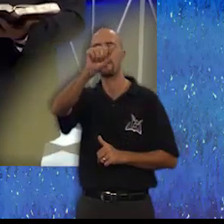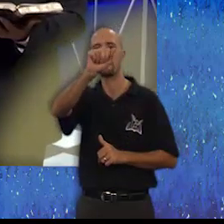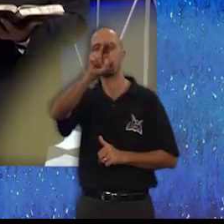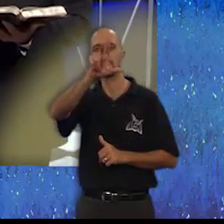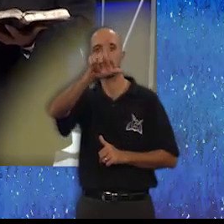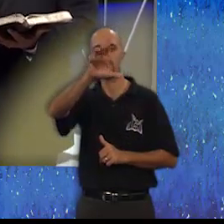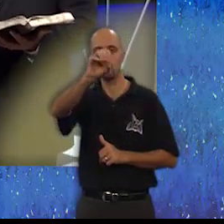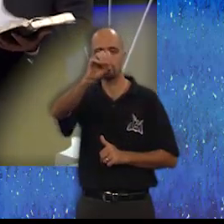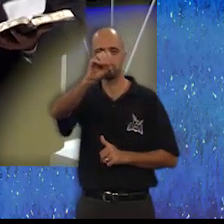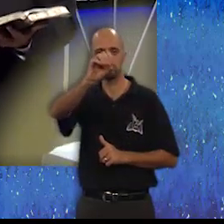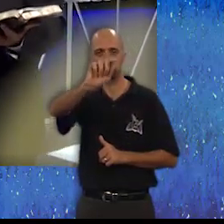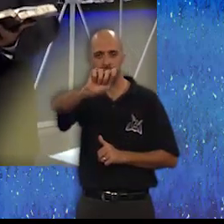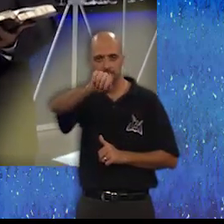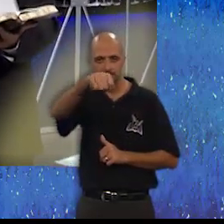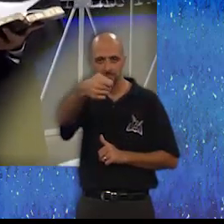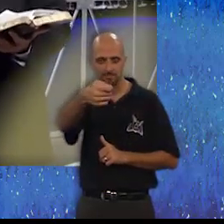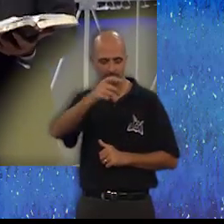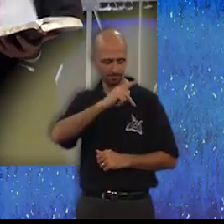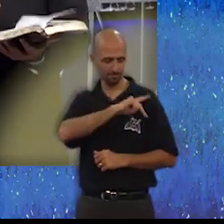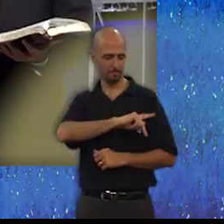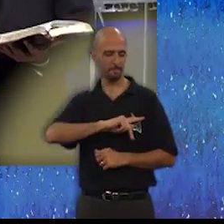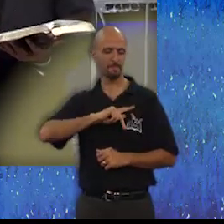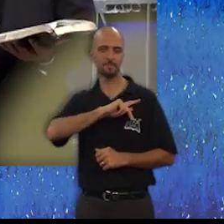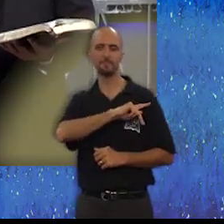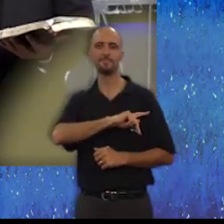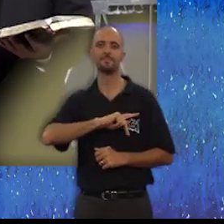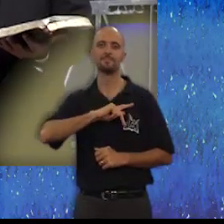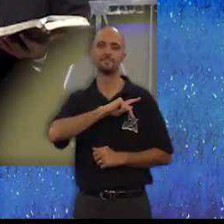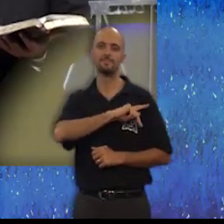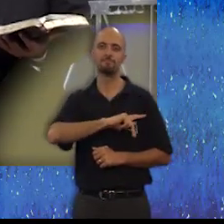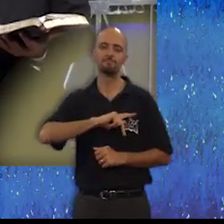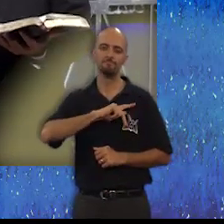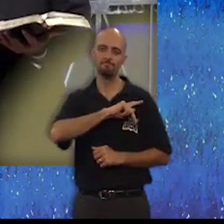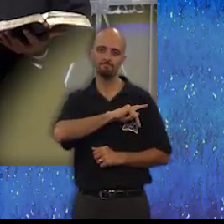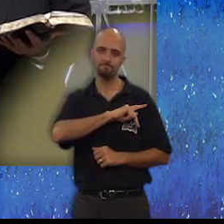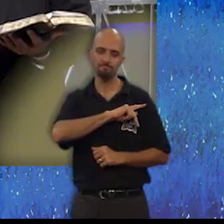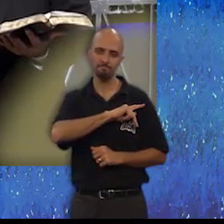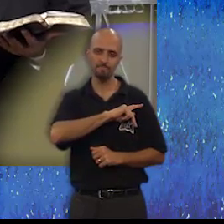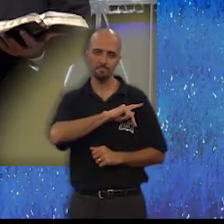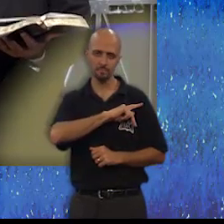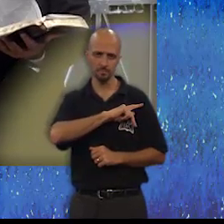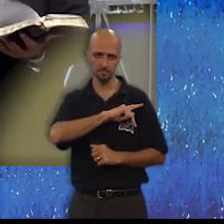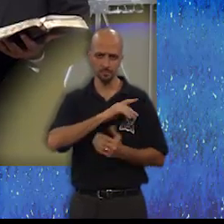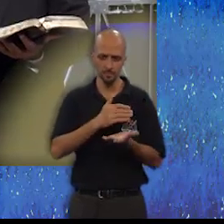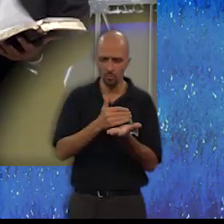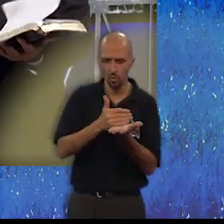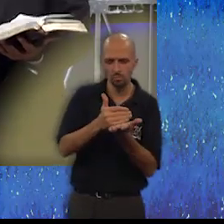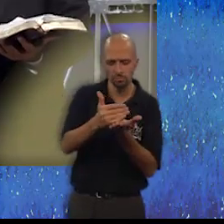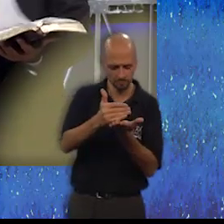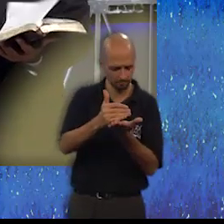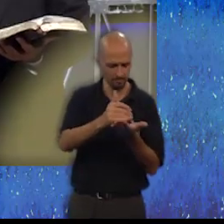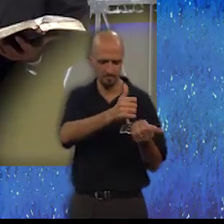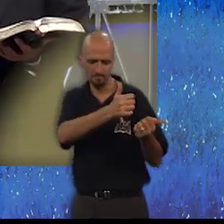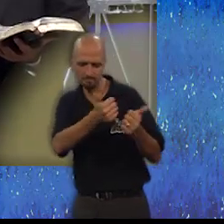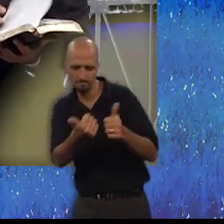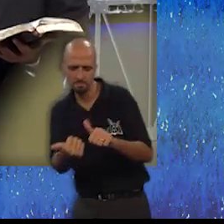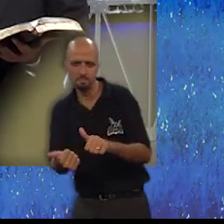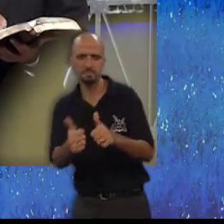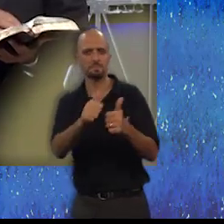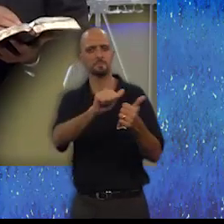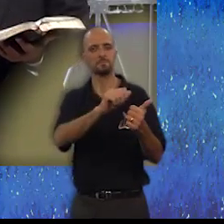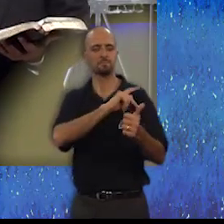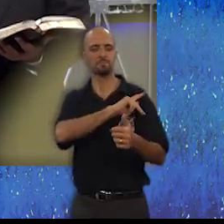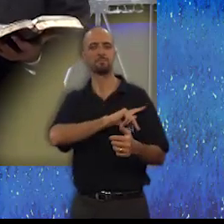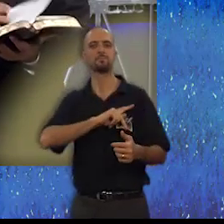a Bíblia diz o momento em que foi feito o apelo para Saulo ser batizado. Aqui em Atos